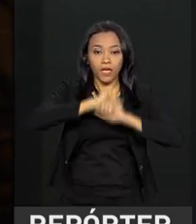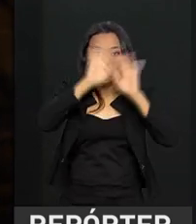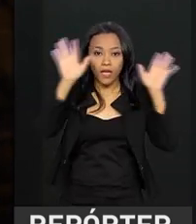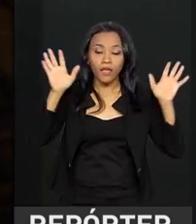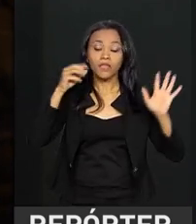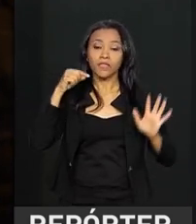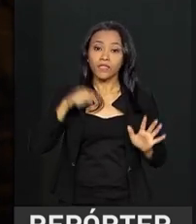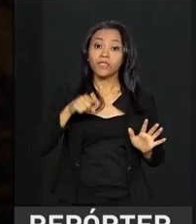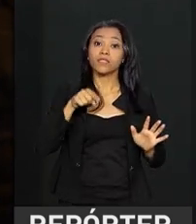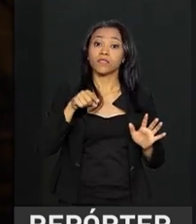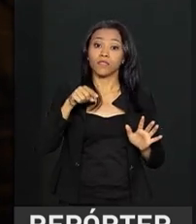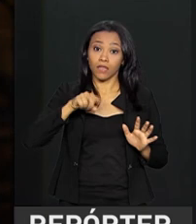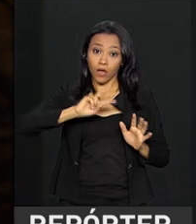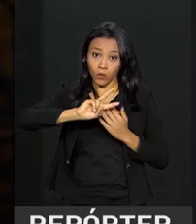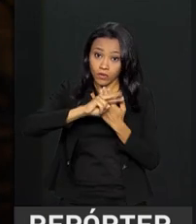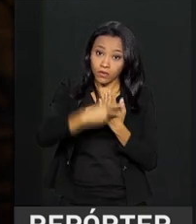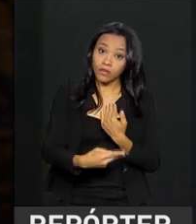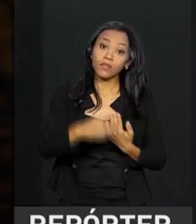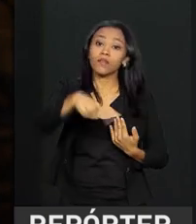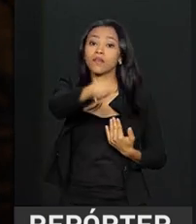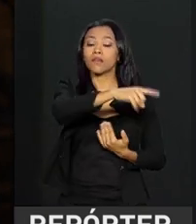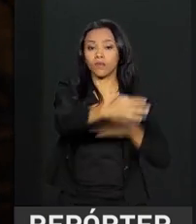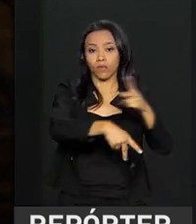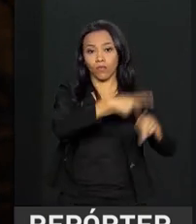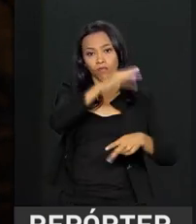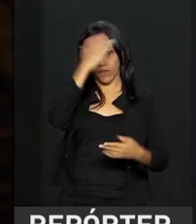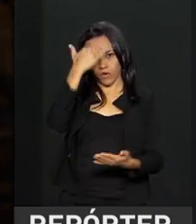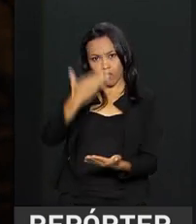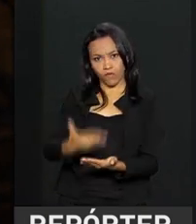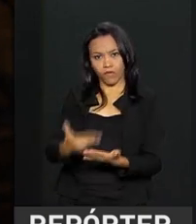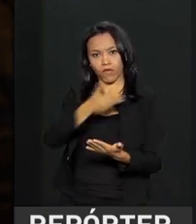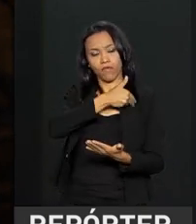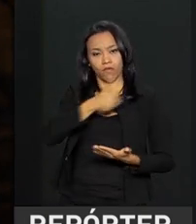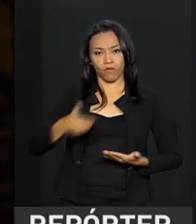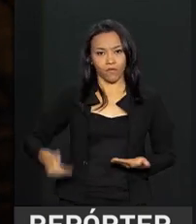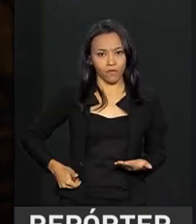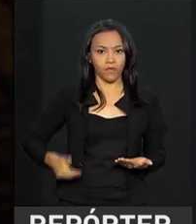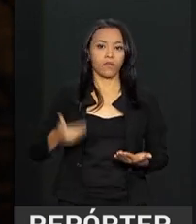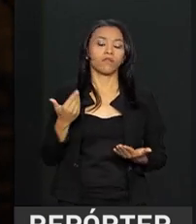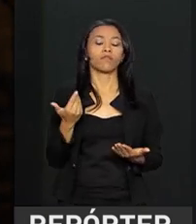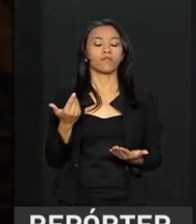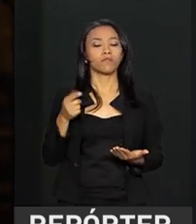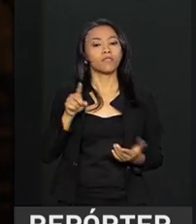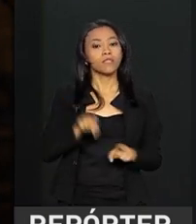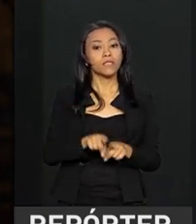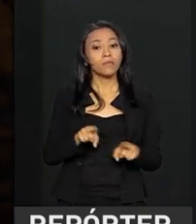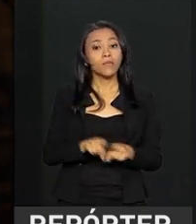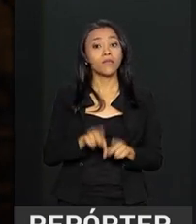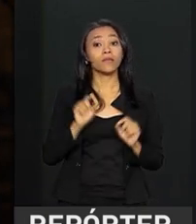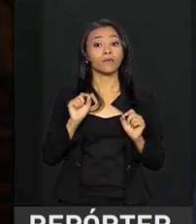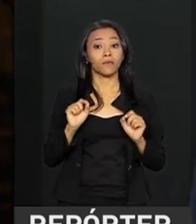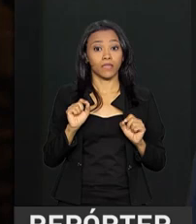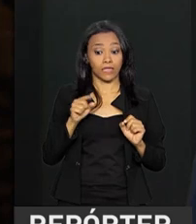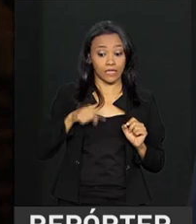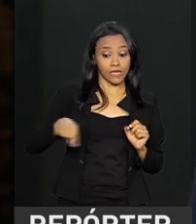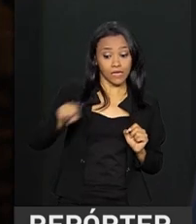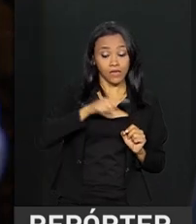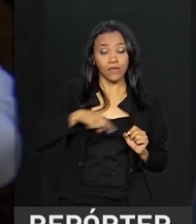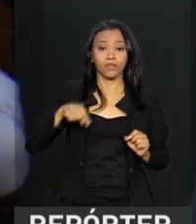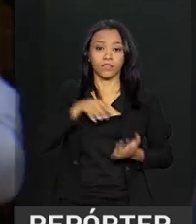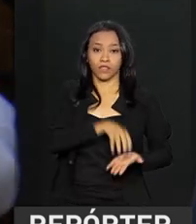da sociedade no poder público ea fortalecer a credibilidade ea legitimidade desses órgãos